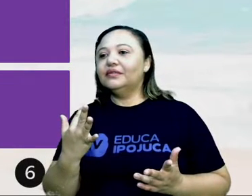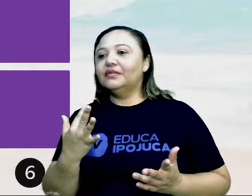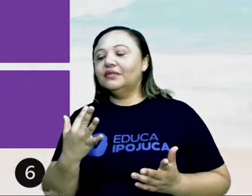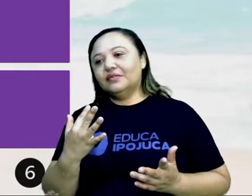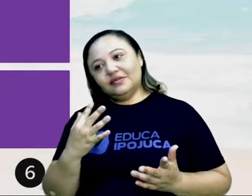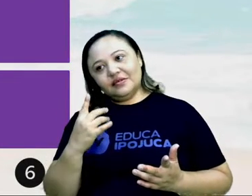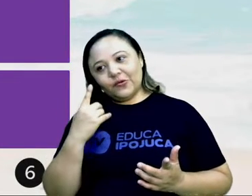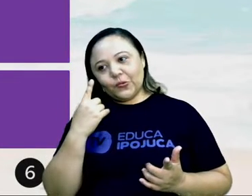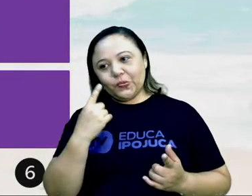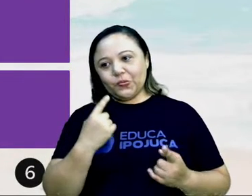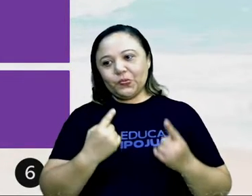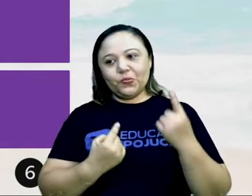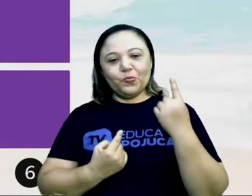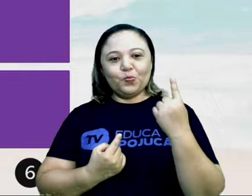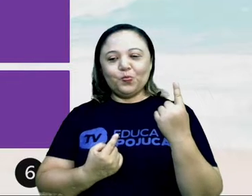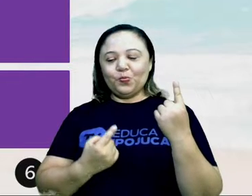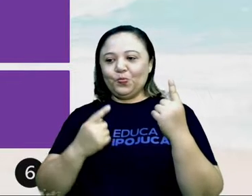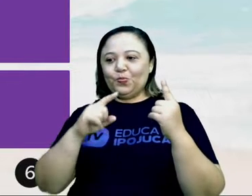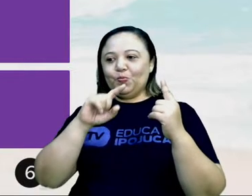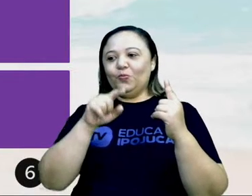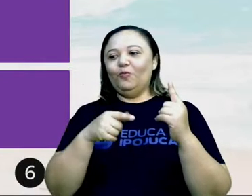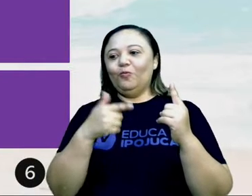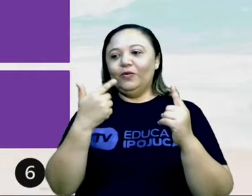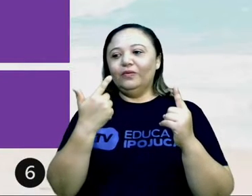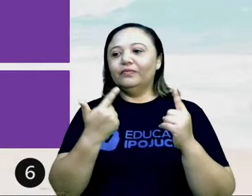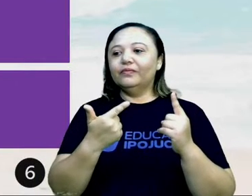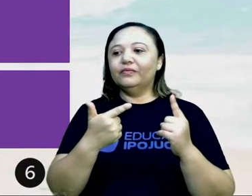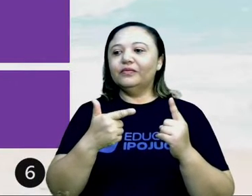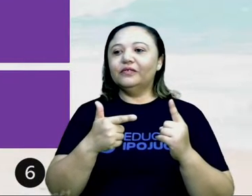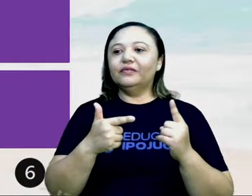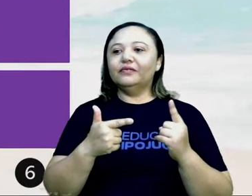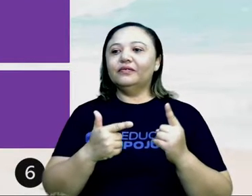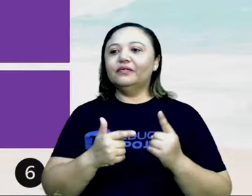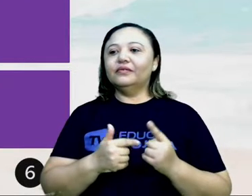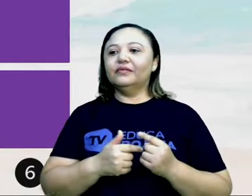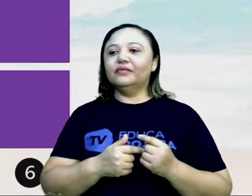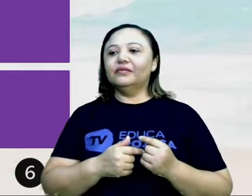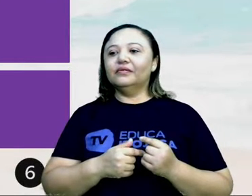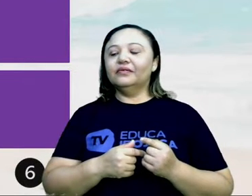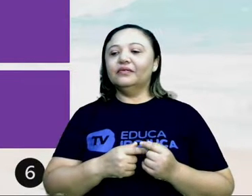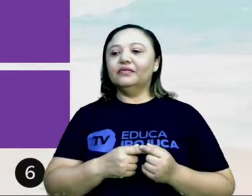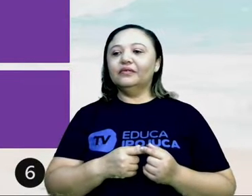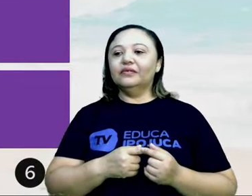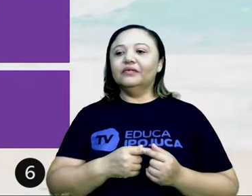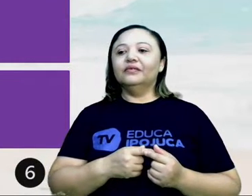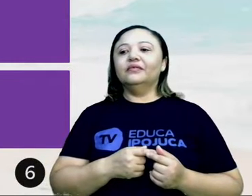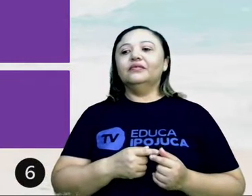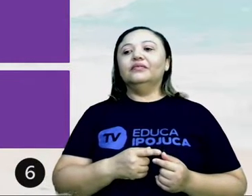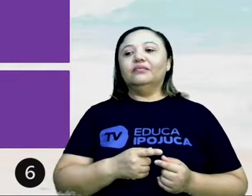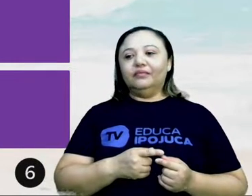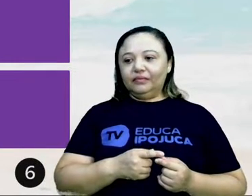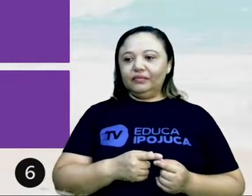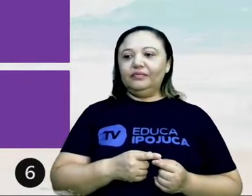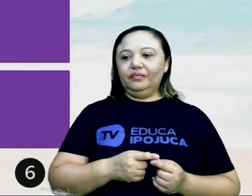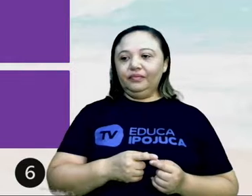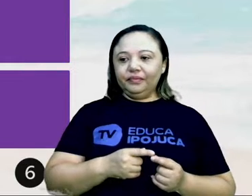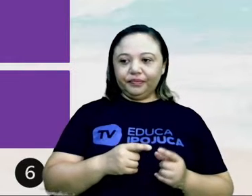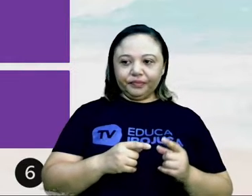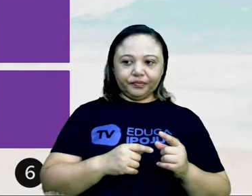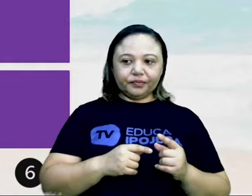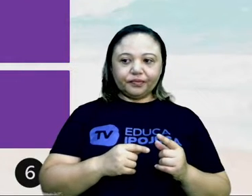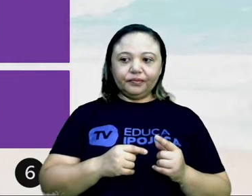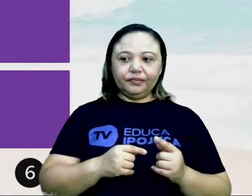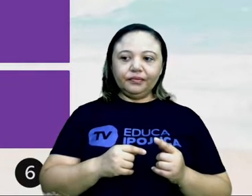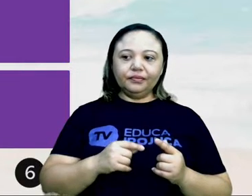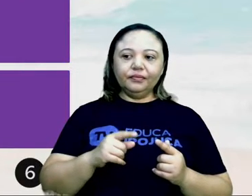presta atenção. Esse daqui é o número, a a coluna 1, tá certo? O número preto